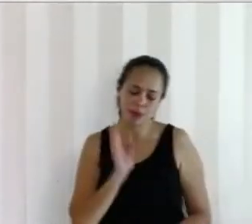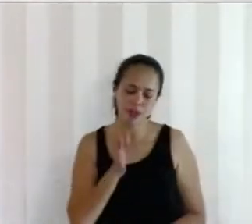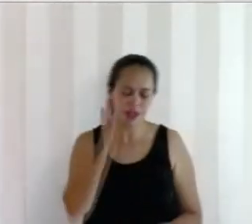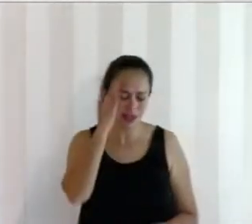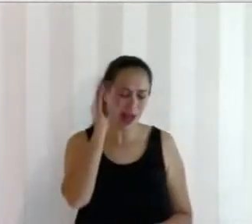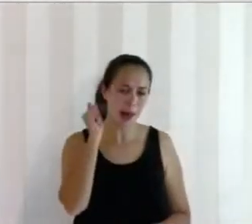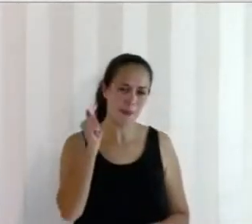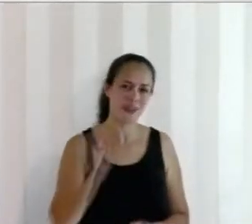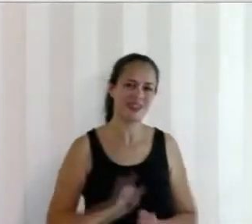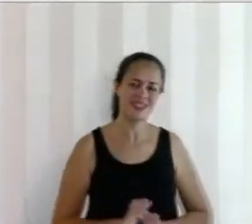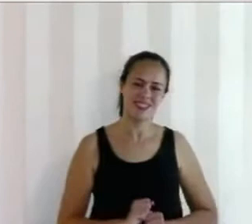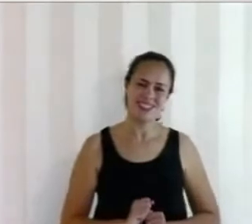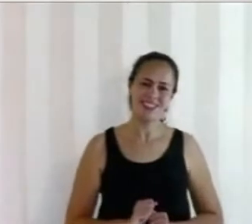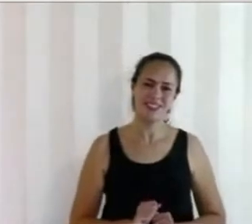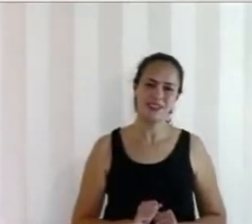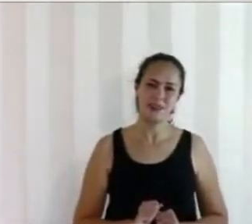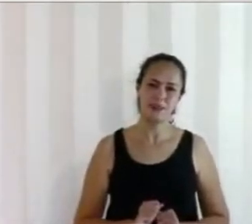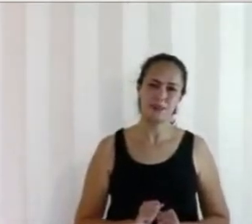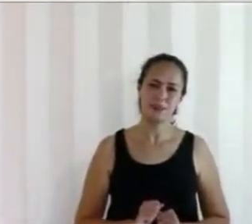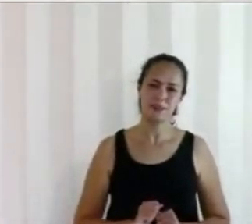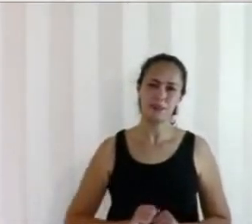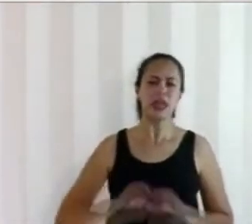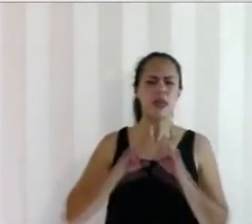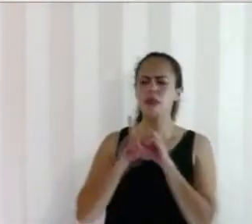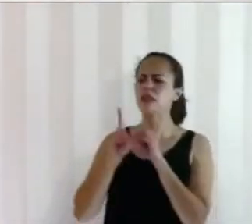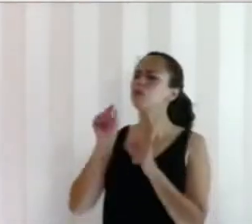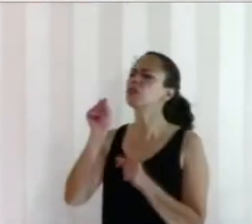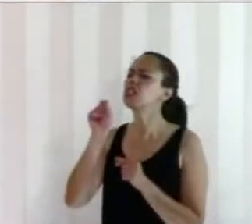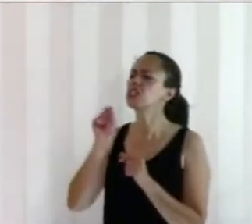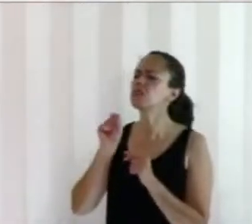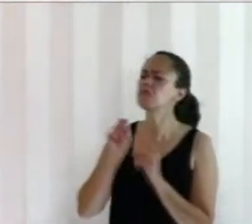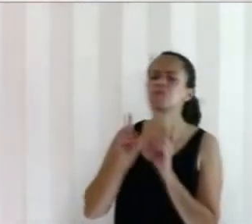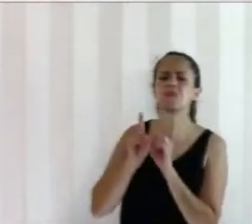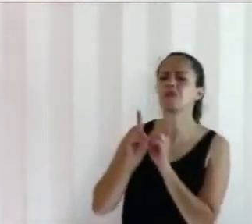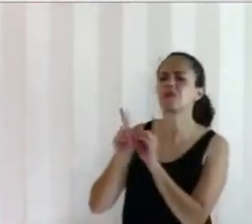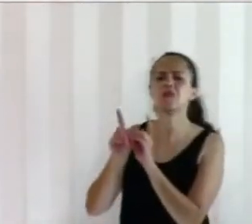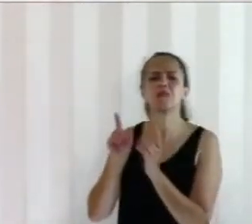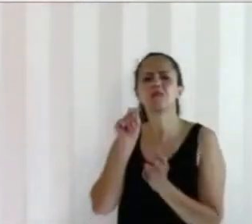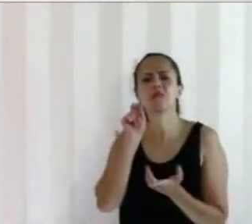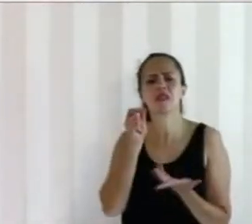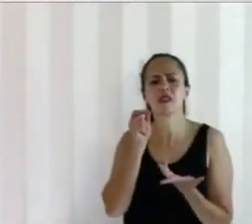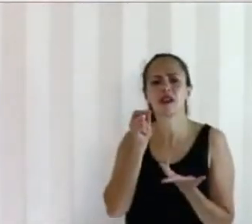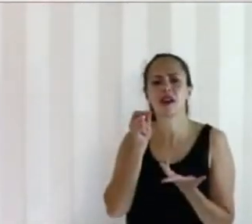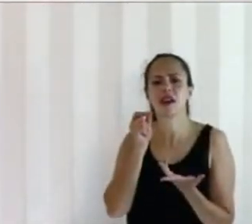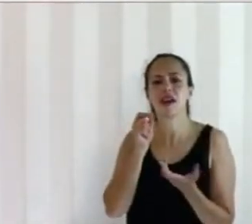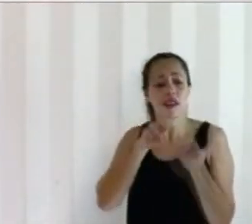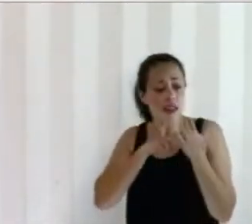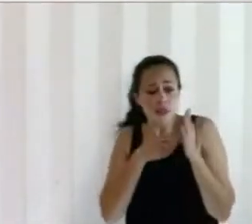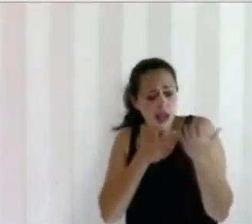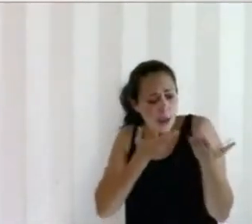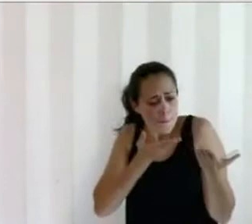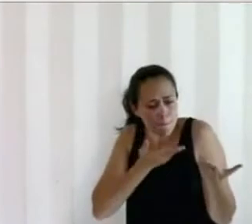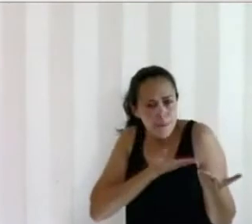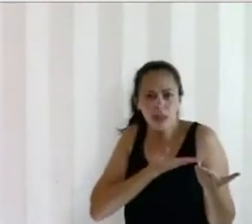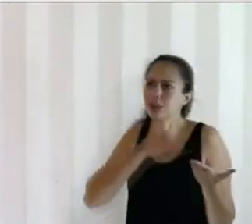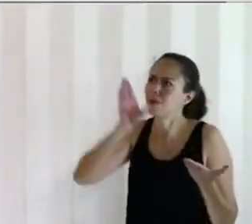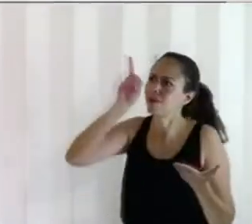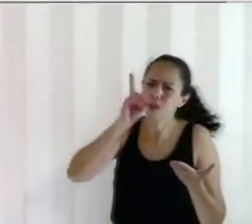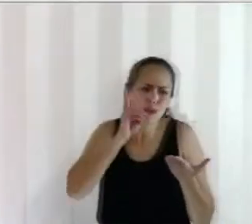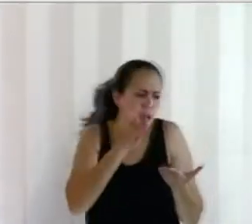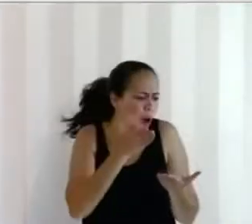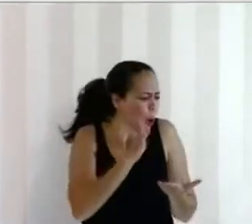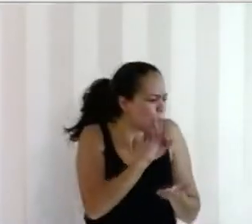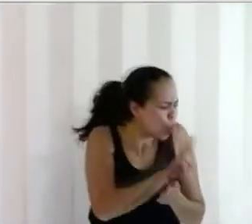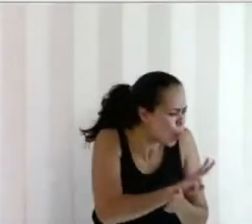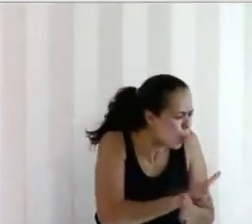de seu amigo. Eu quero estar com você, eu quero lhe instruir, eu quero lhe ajudar a crescer,